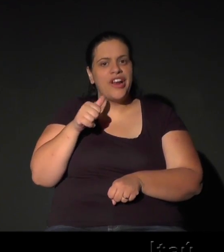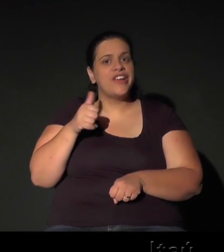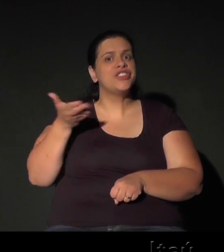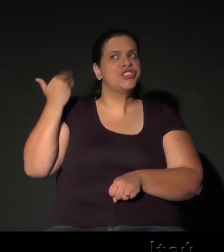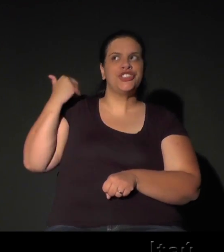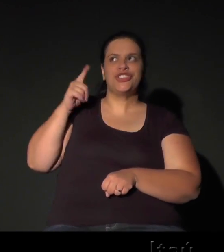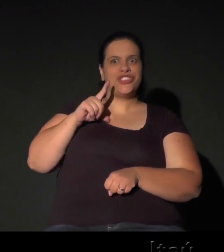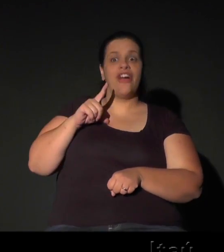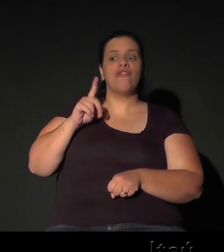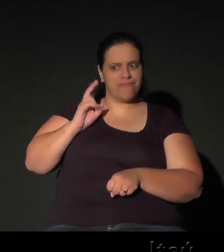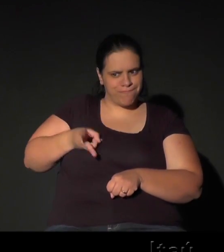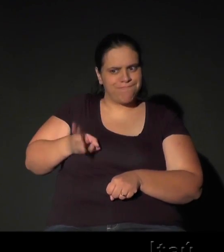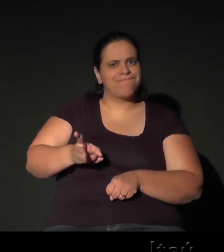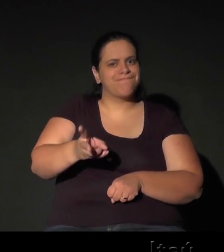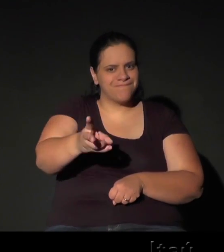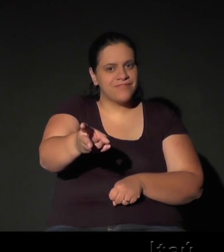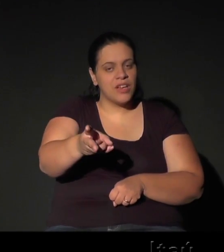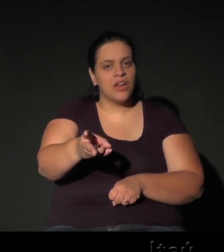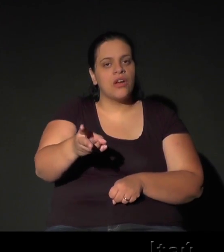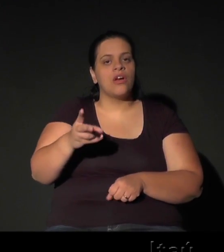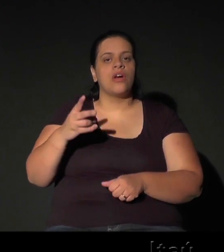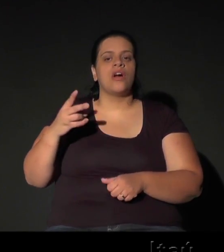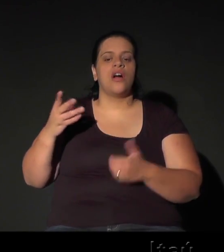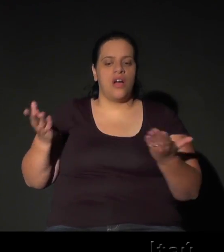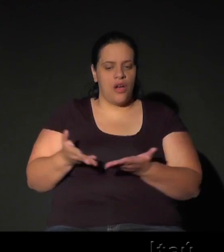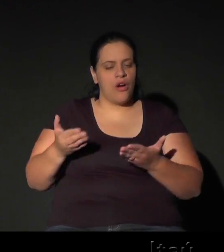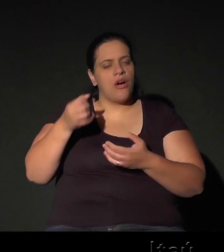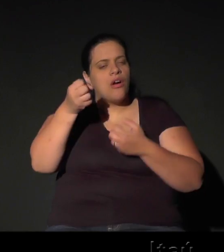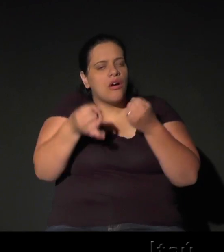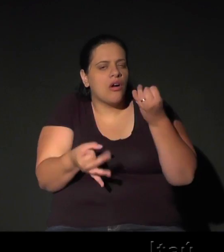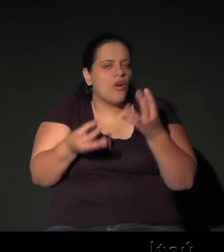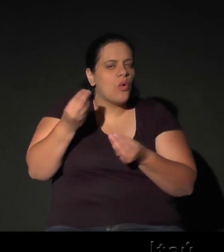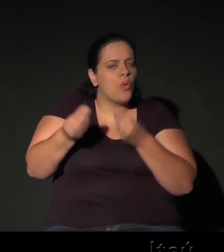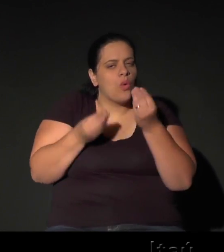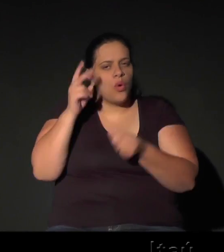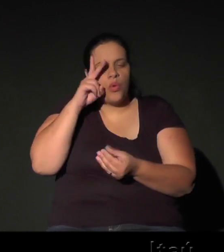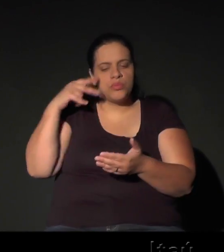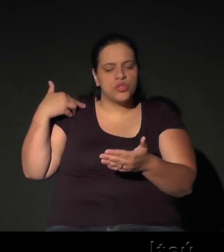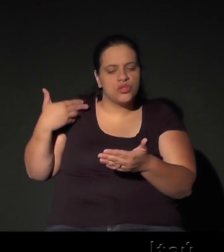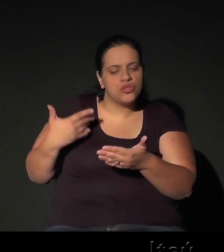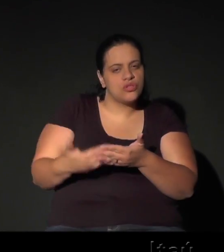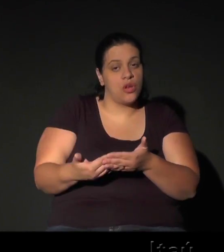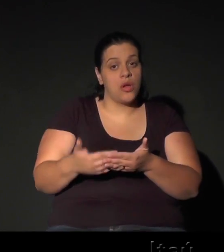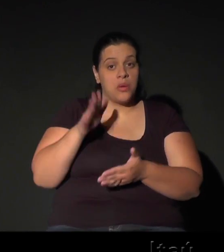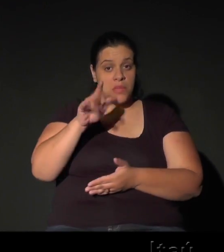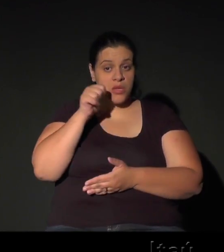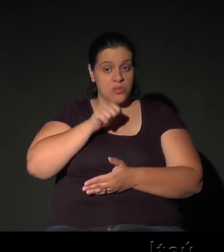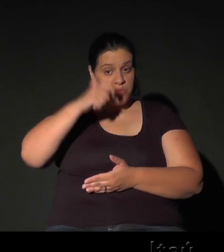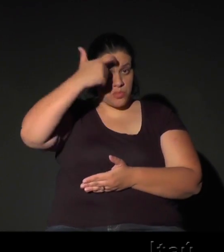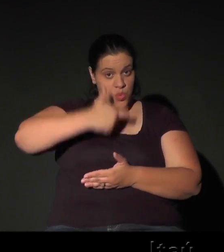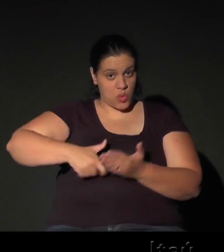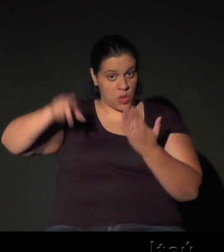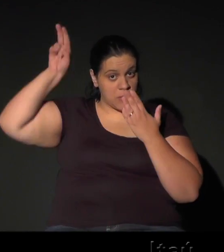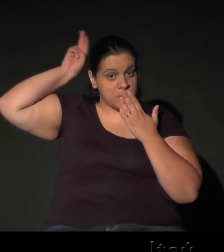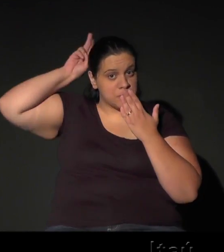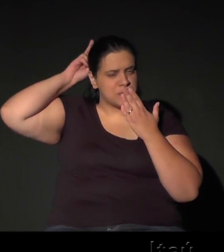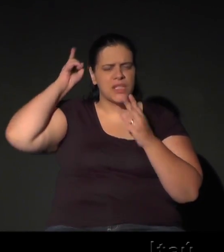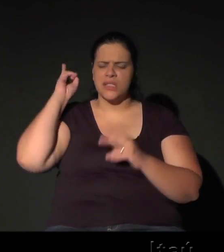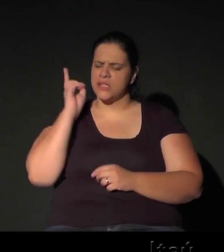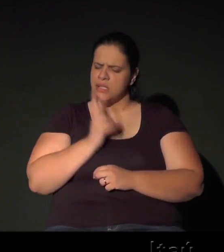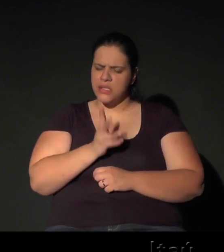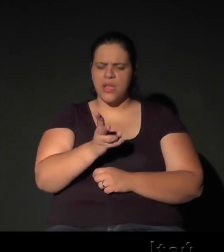tem depois nesse intervalo eu vou contar um pouquinho a história mas a mulher indígena sempre teve a